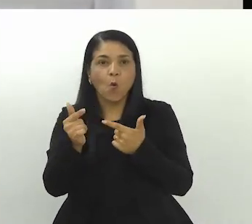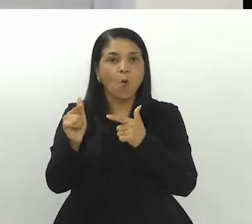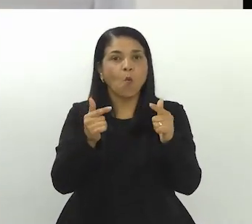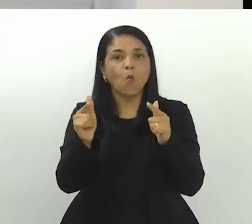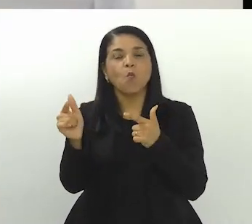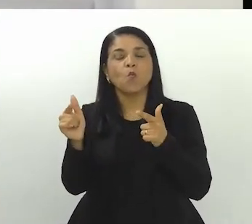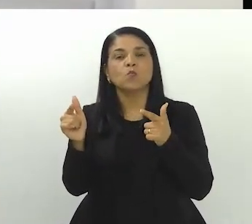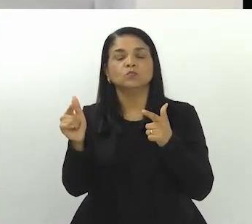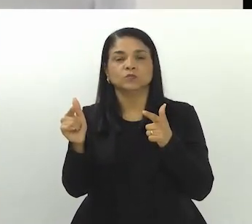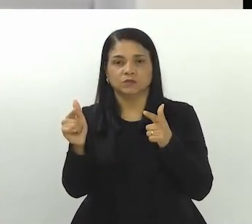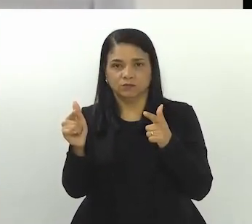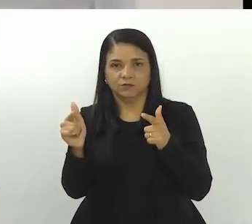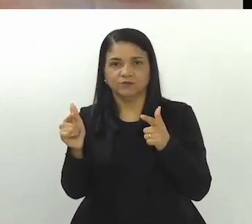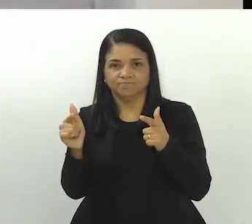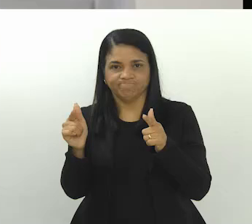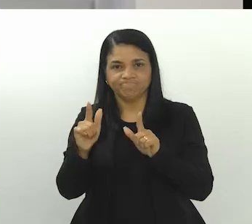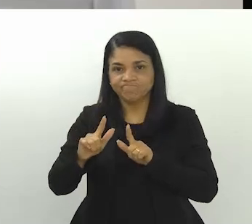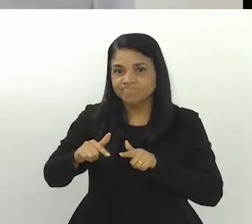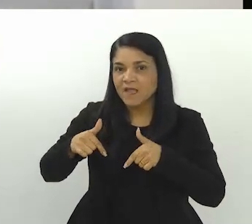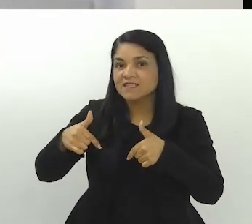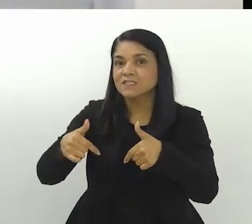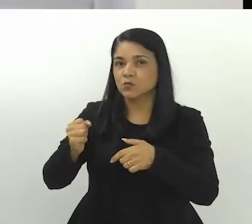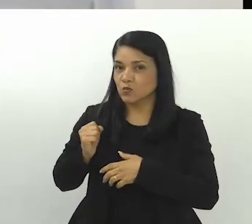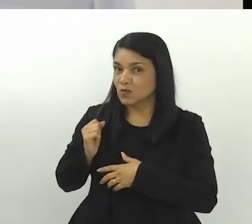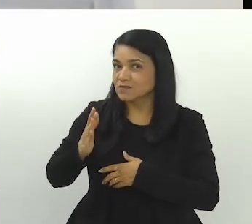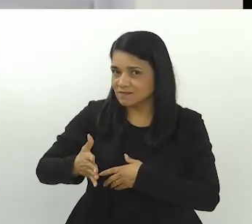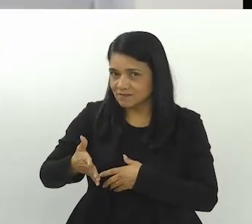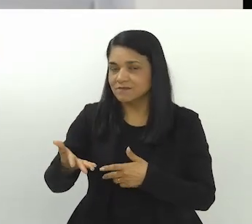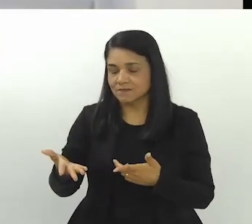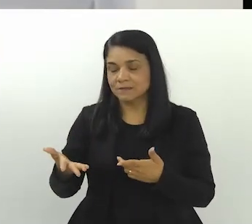e apostar em outras